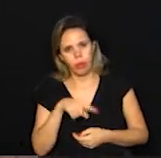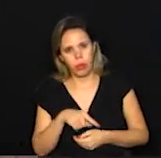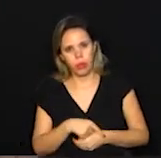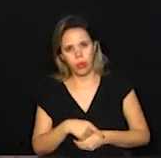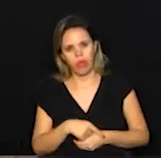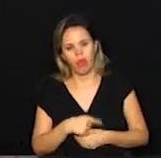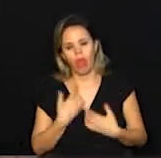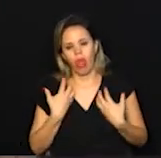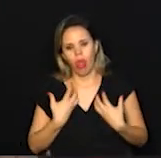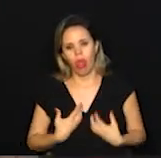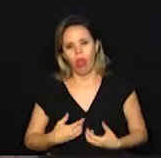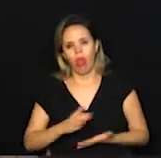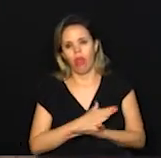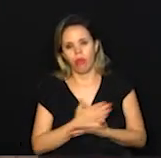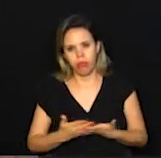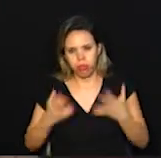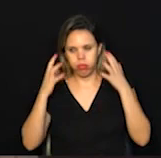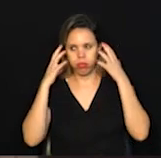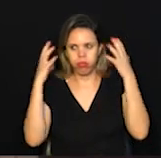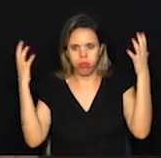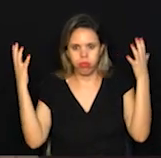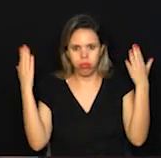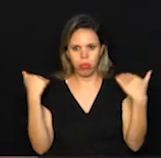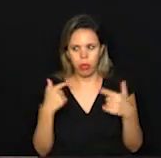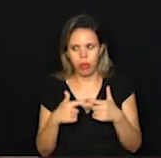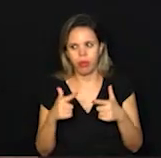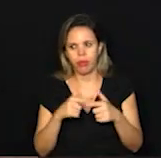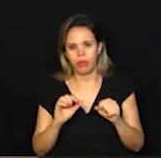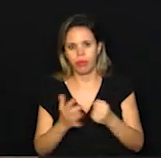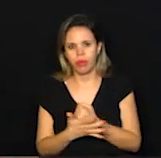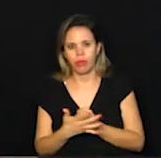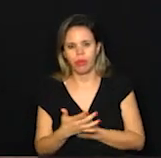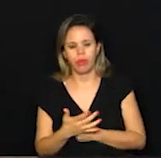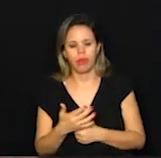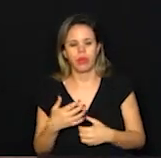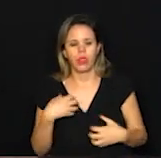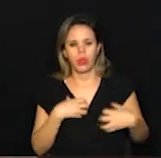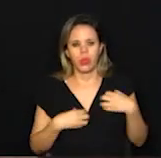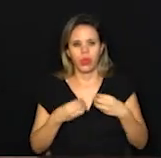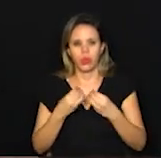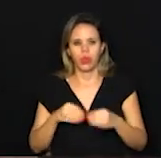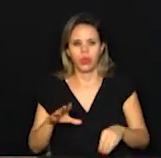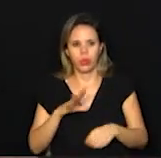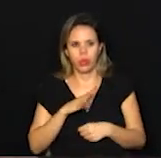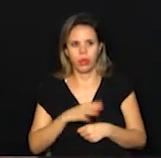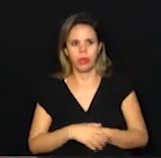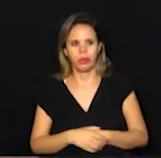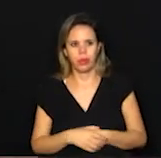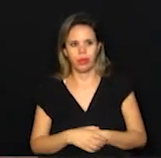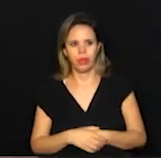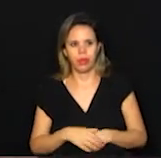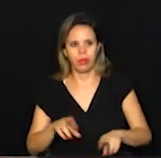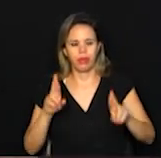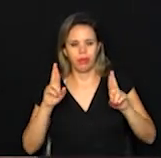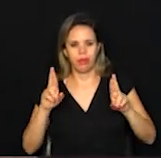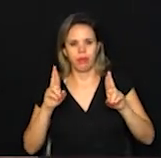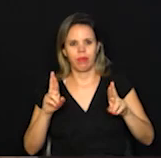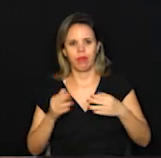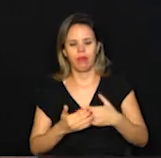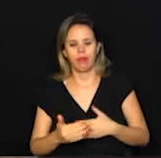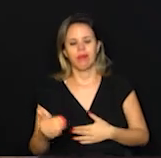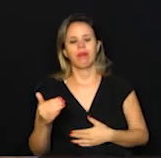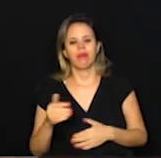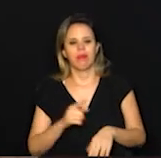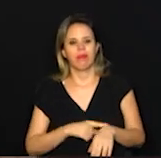estão cansados, de saber da pandemia que assola a nossa cidade. E eu espero que, prorrogado